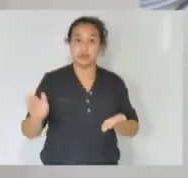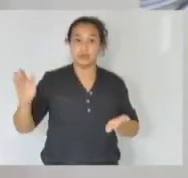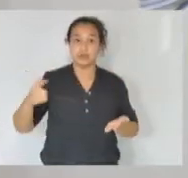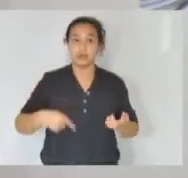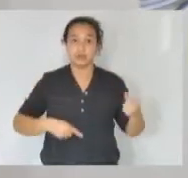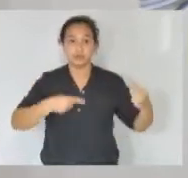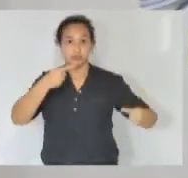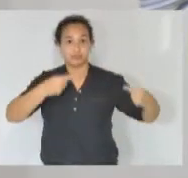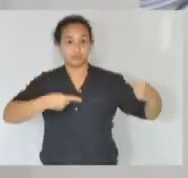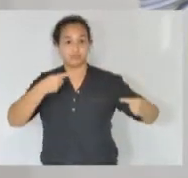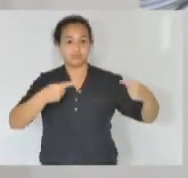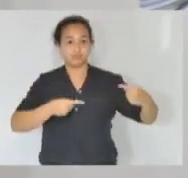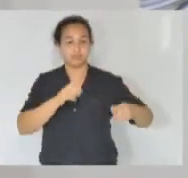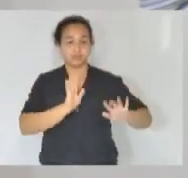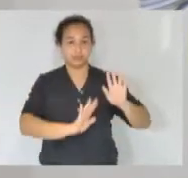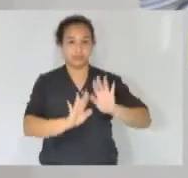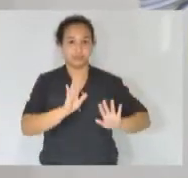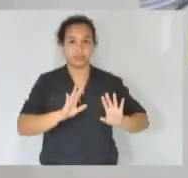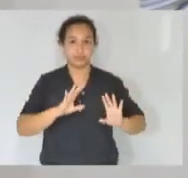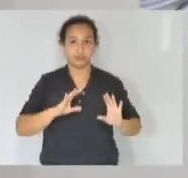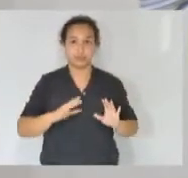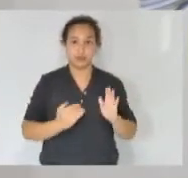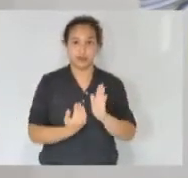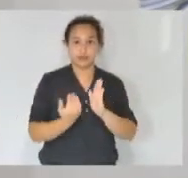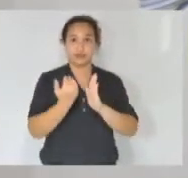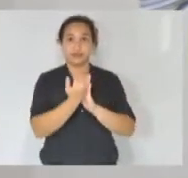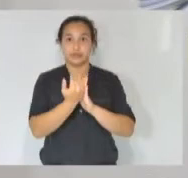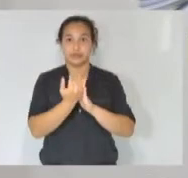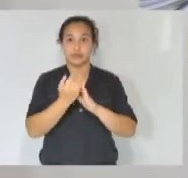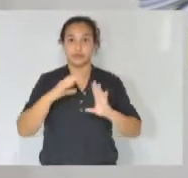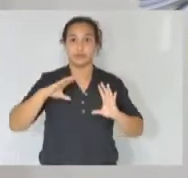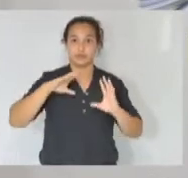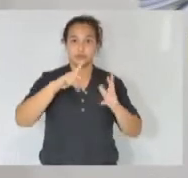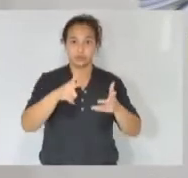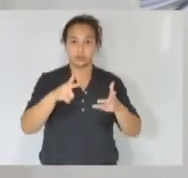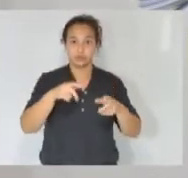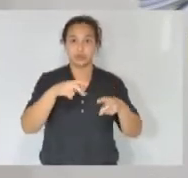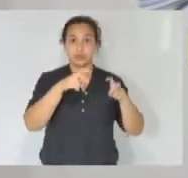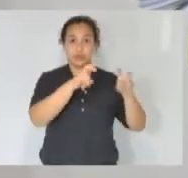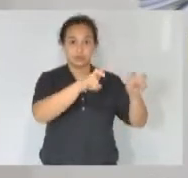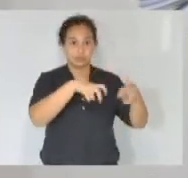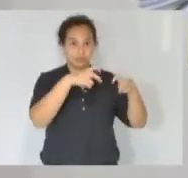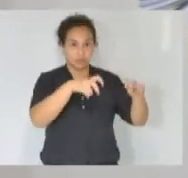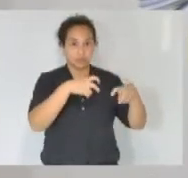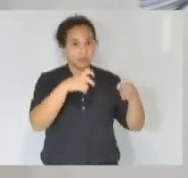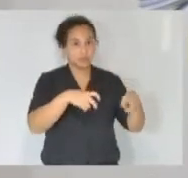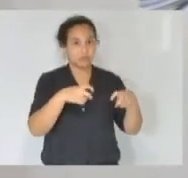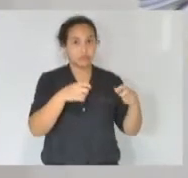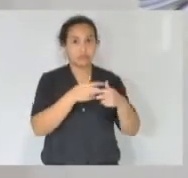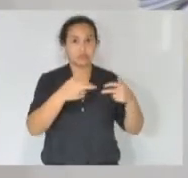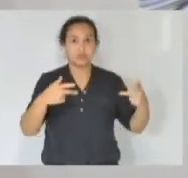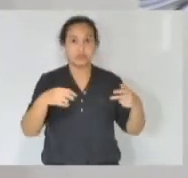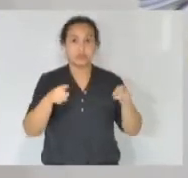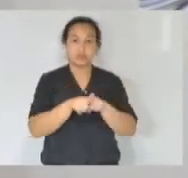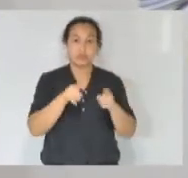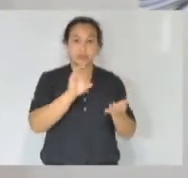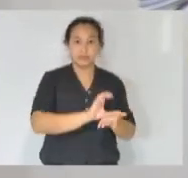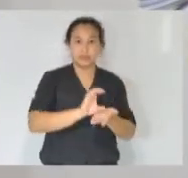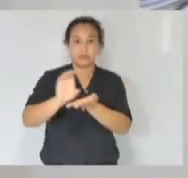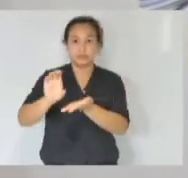competitividade a nível mundial, como grande produtor de grãos que somos e grandes exportadores. Por